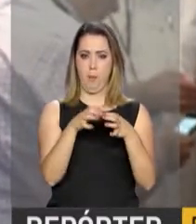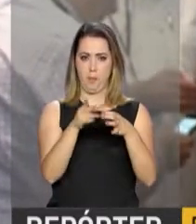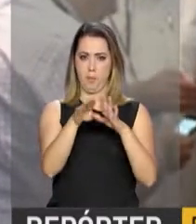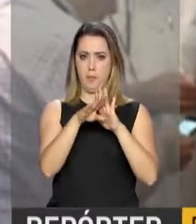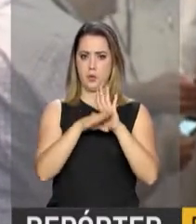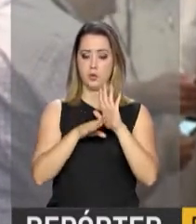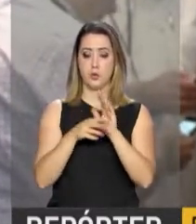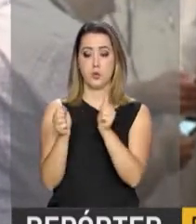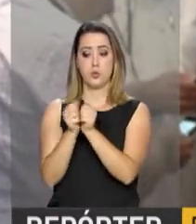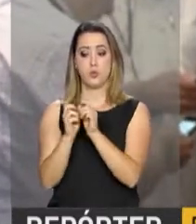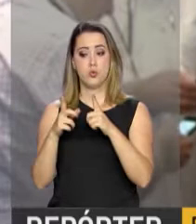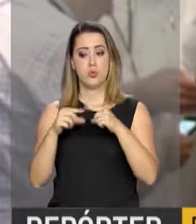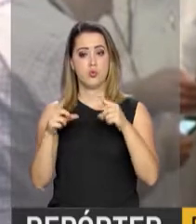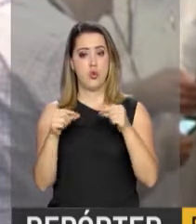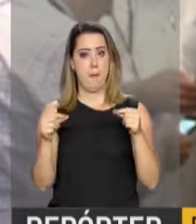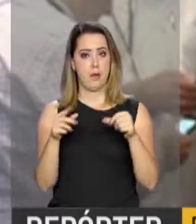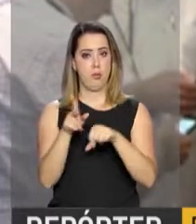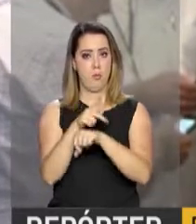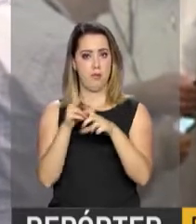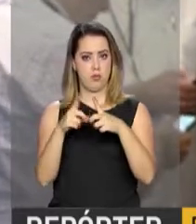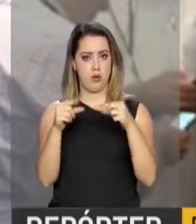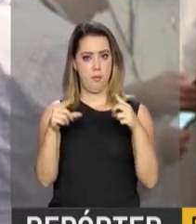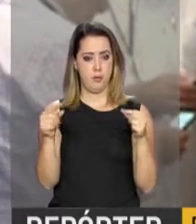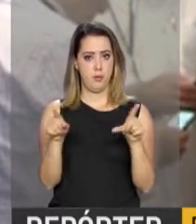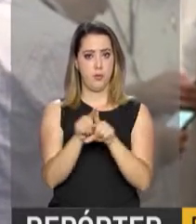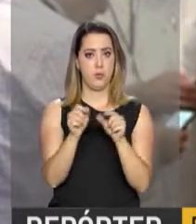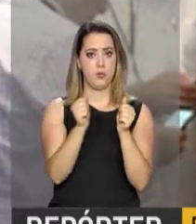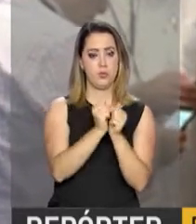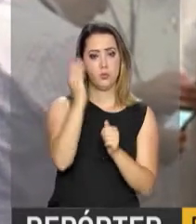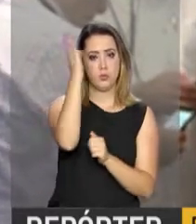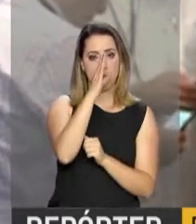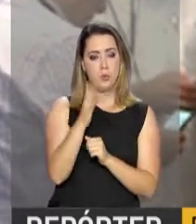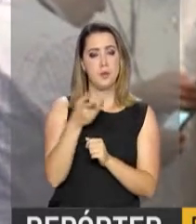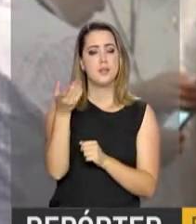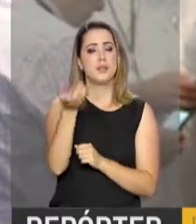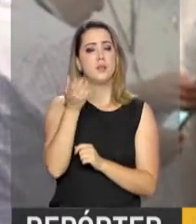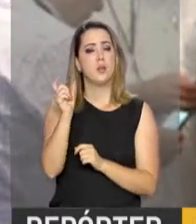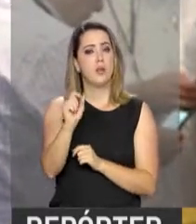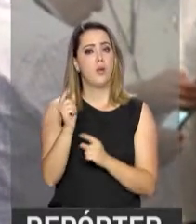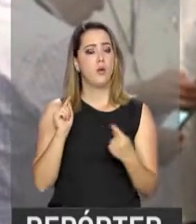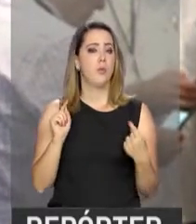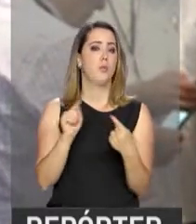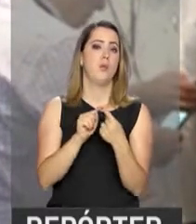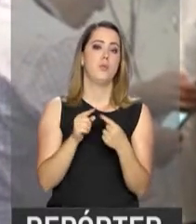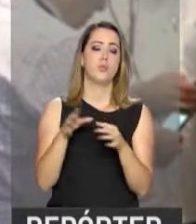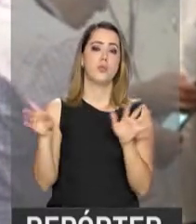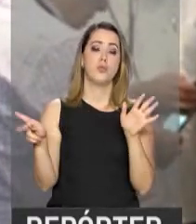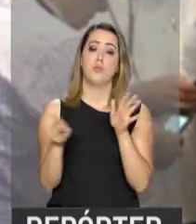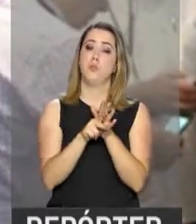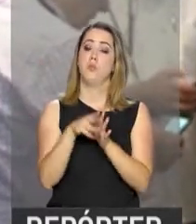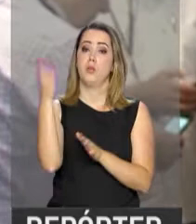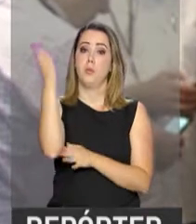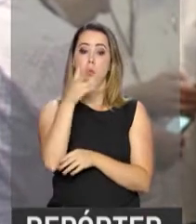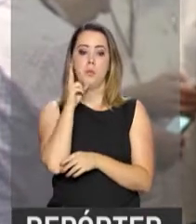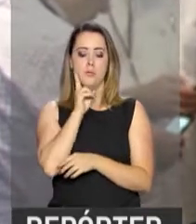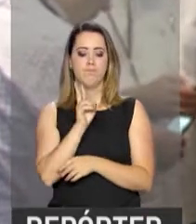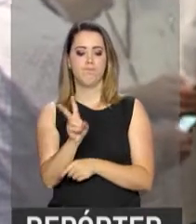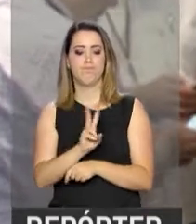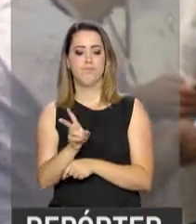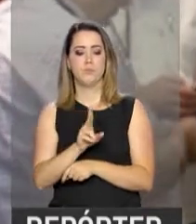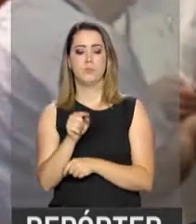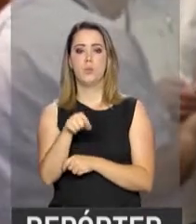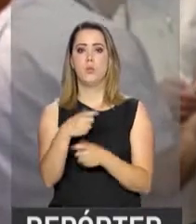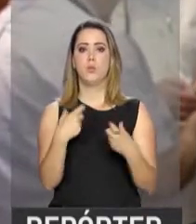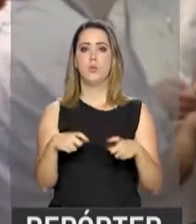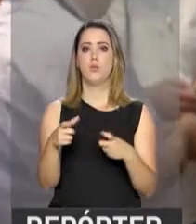com o governo brasileiro visando desenvolver uma metodologia apropriada ao brasil para monitorar e emitir alertas de